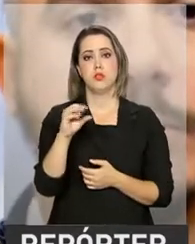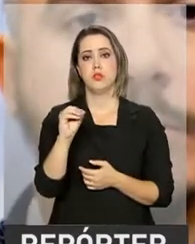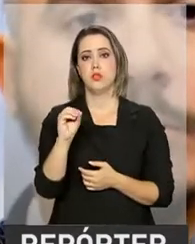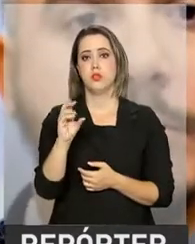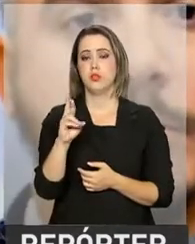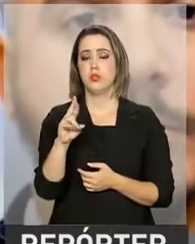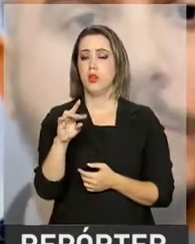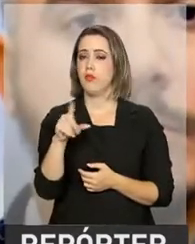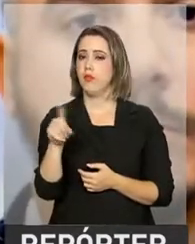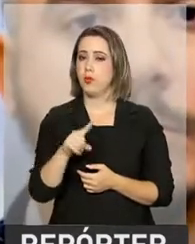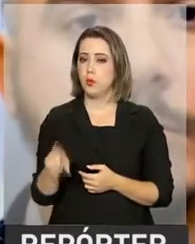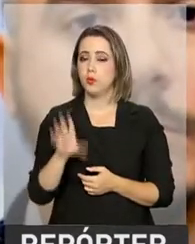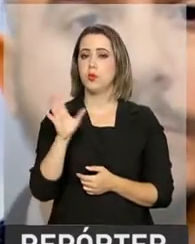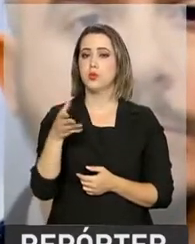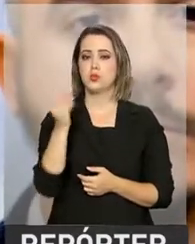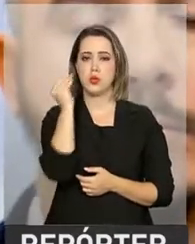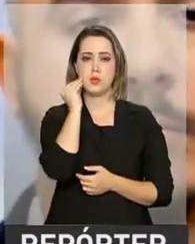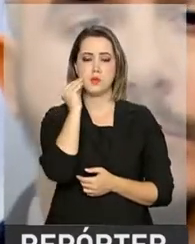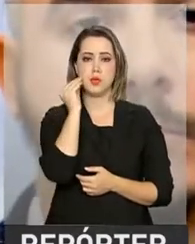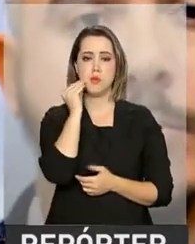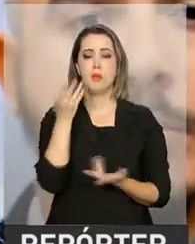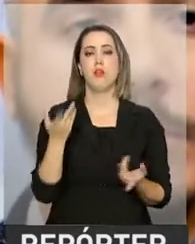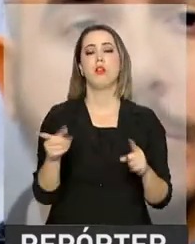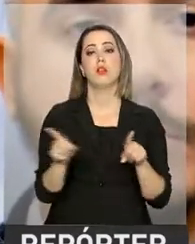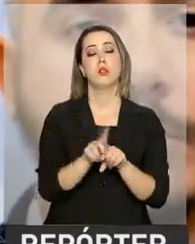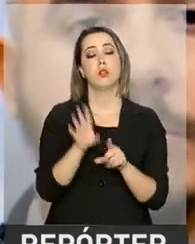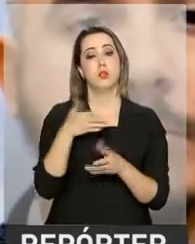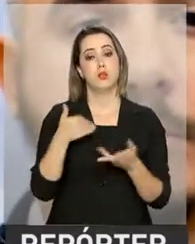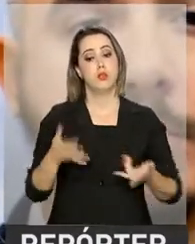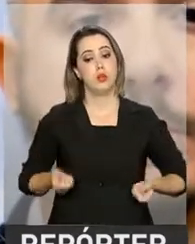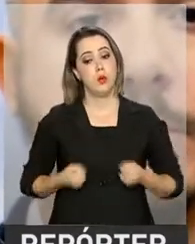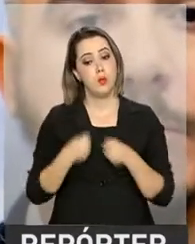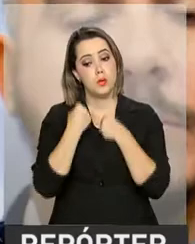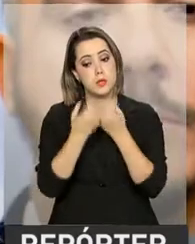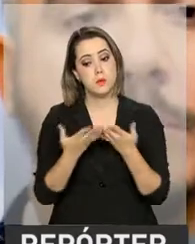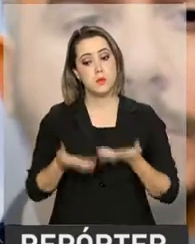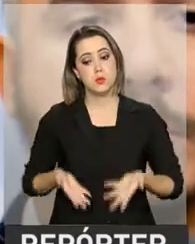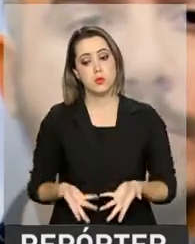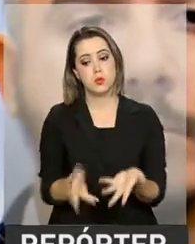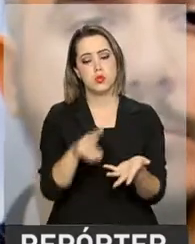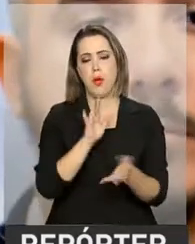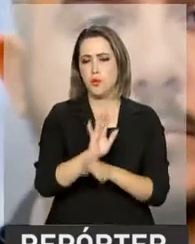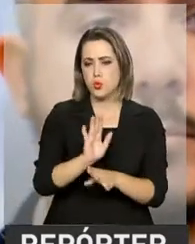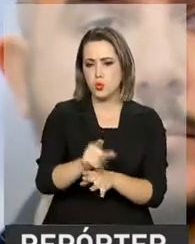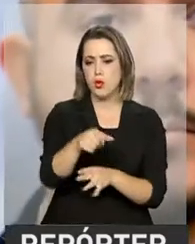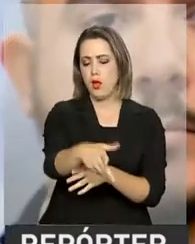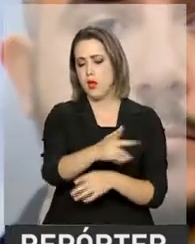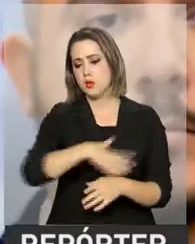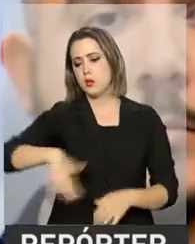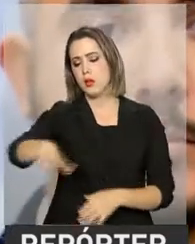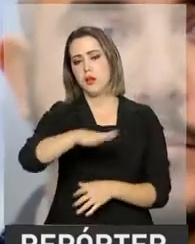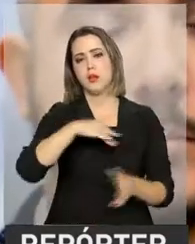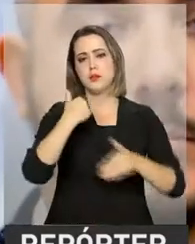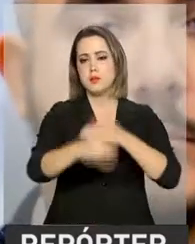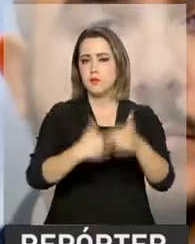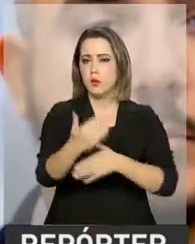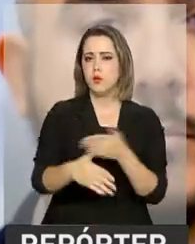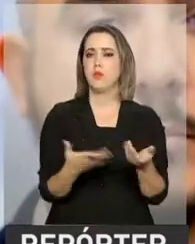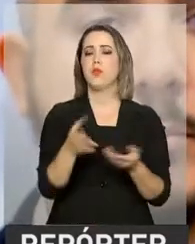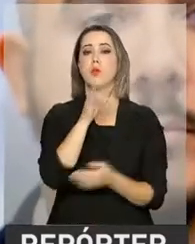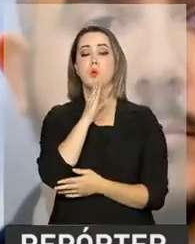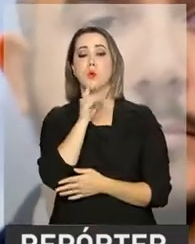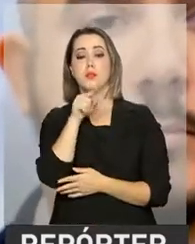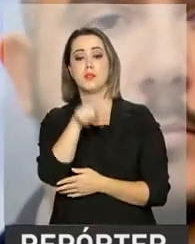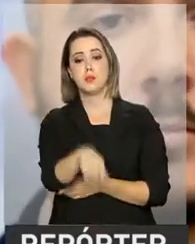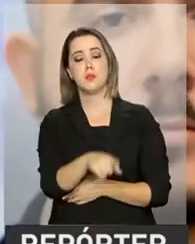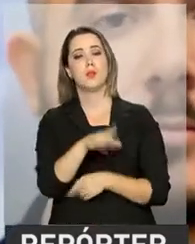macacos então há um esforço enorme negócio de produção de conhecimento de apoiar quem quer fazer desenvolvimento de conhecimento sobre